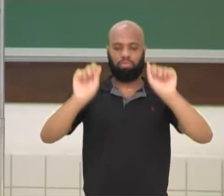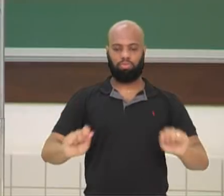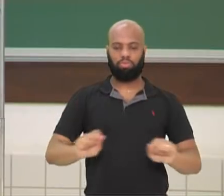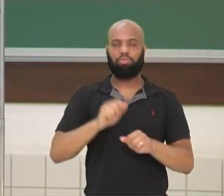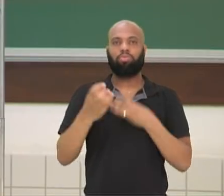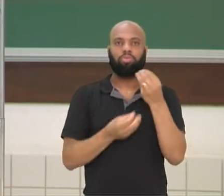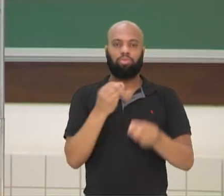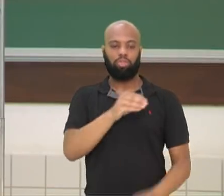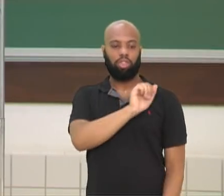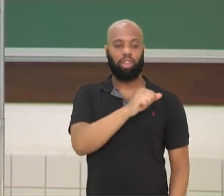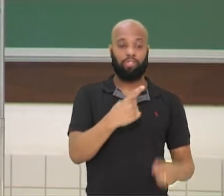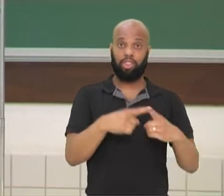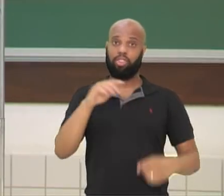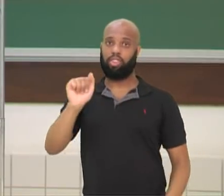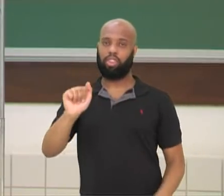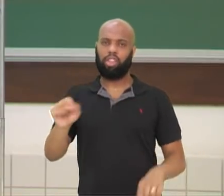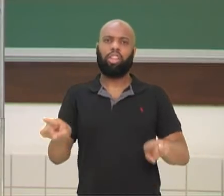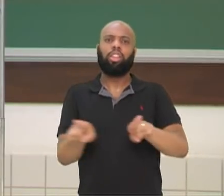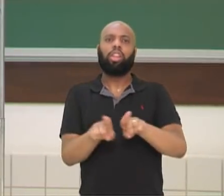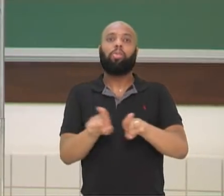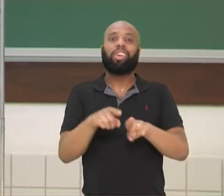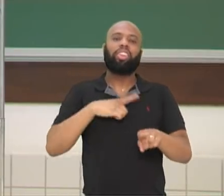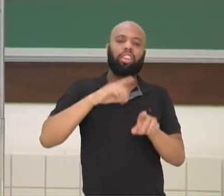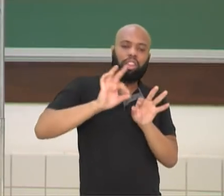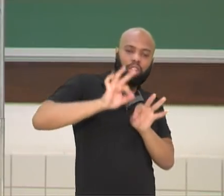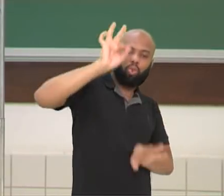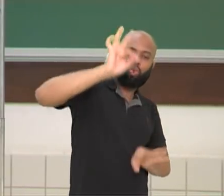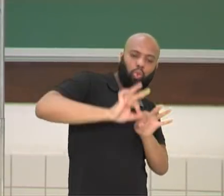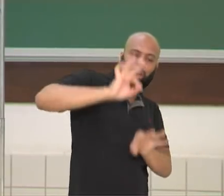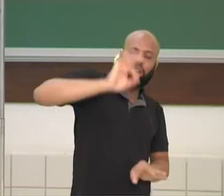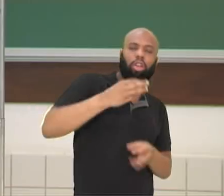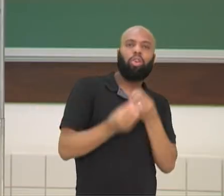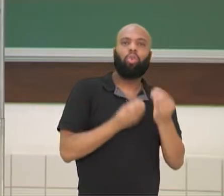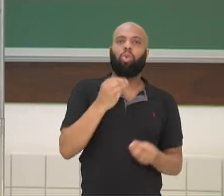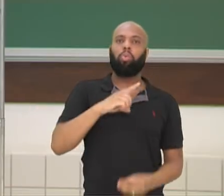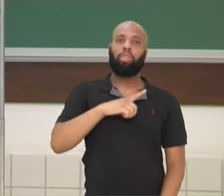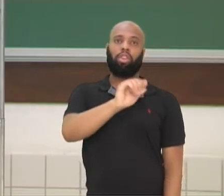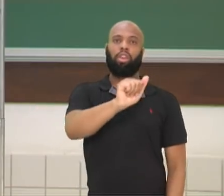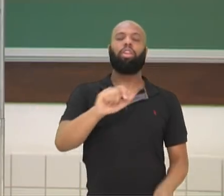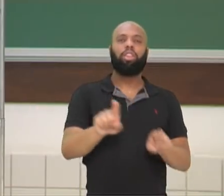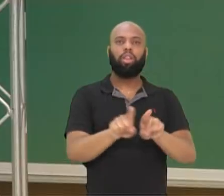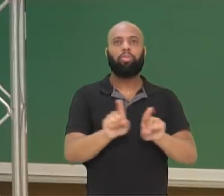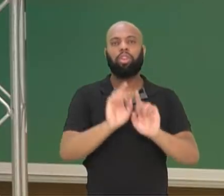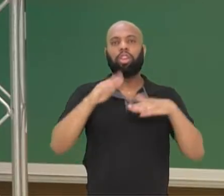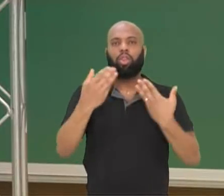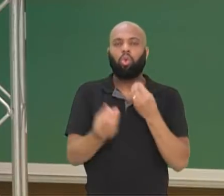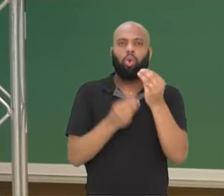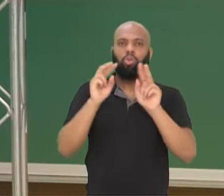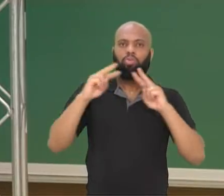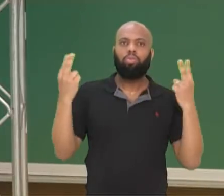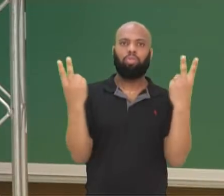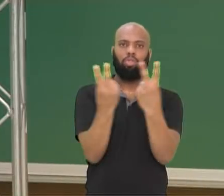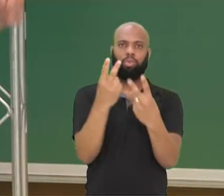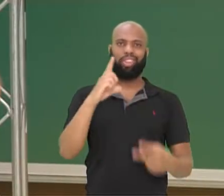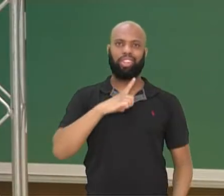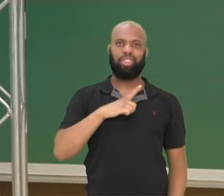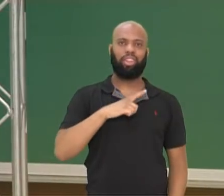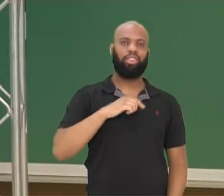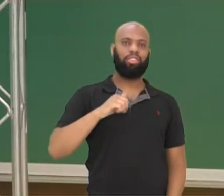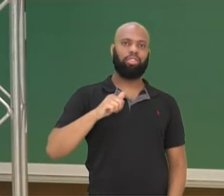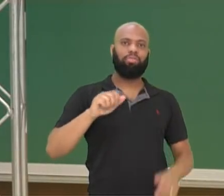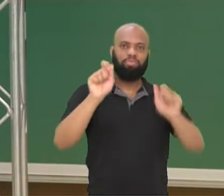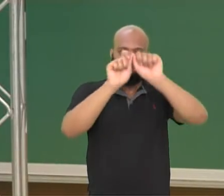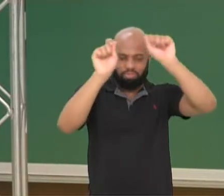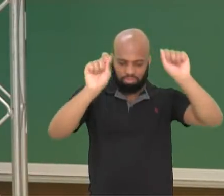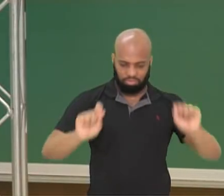também é uma aresta de medida A. Então o volume vai ser o quê? A área da base, A ao quadrado, vezes